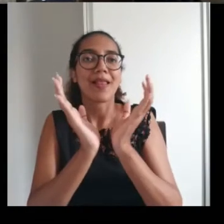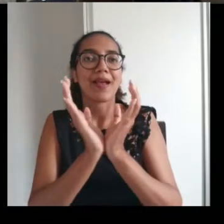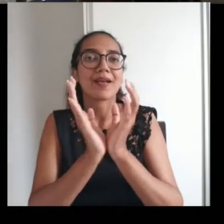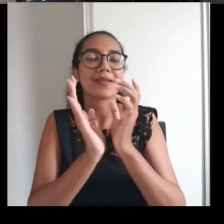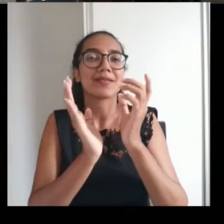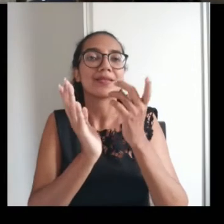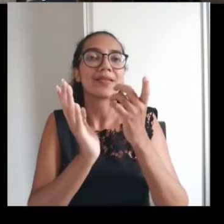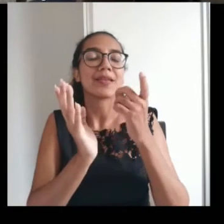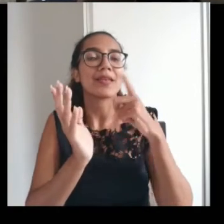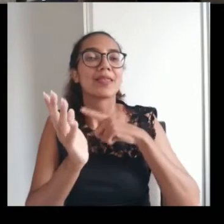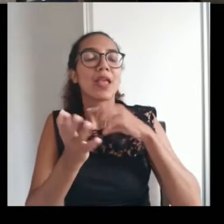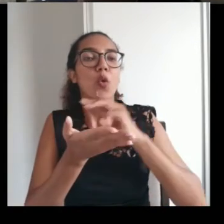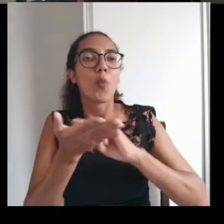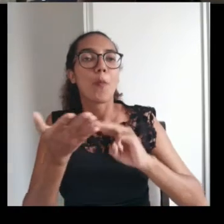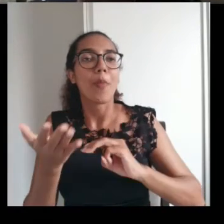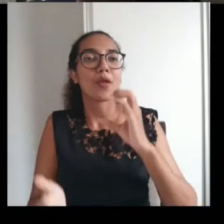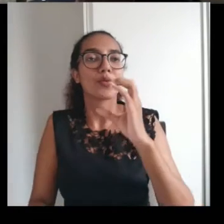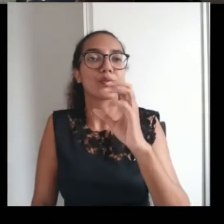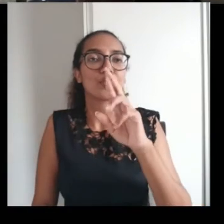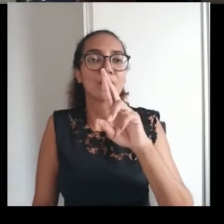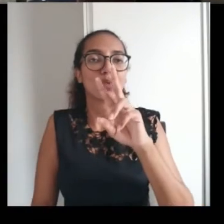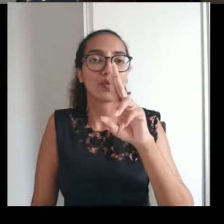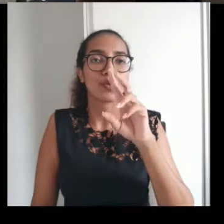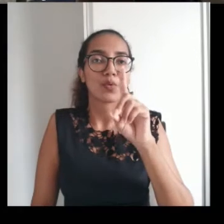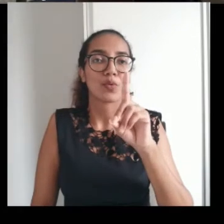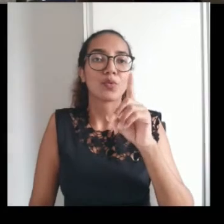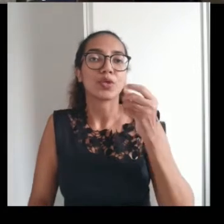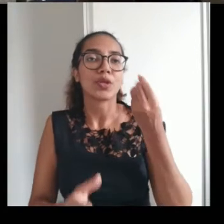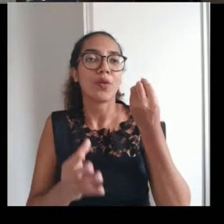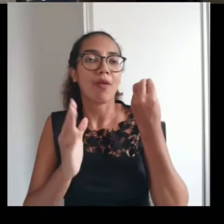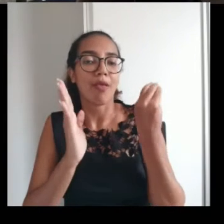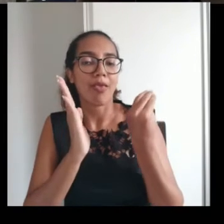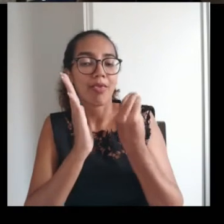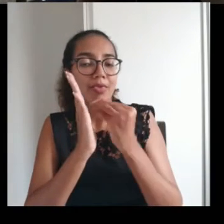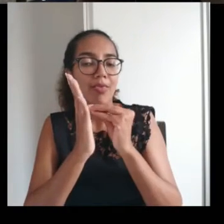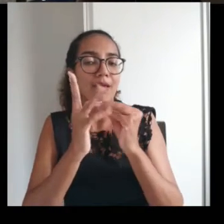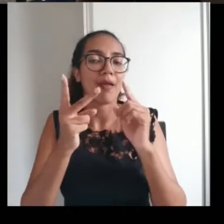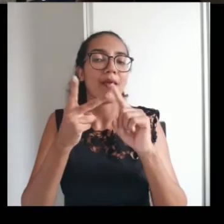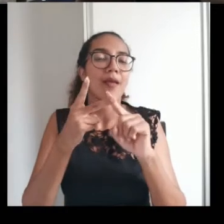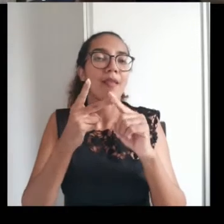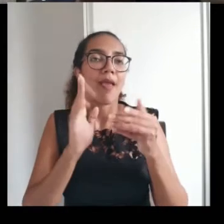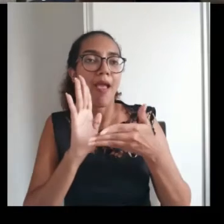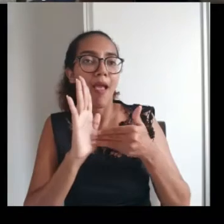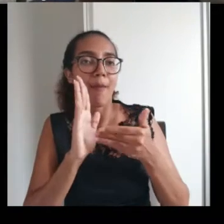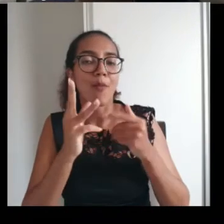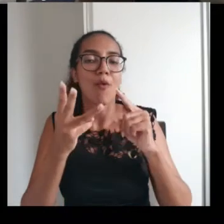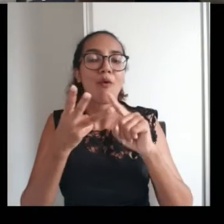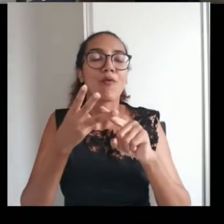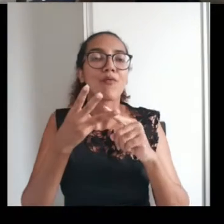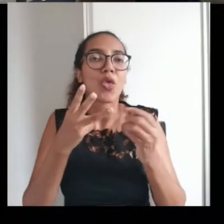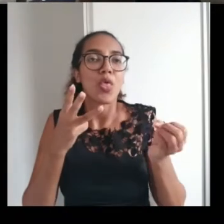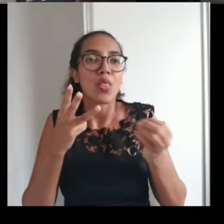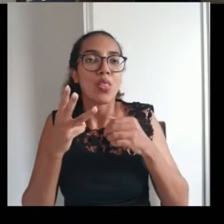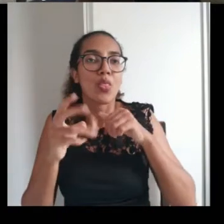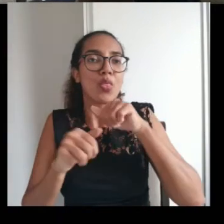métodos CRUD, né? Insere, remove, atualiza e lê, recupera,